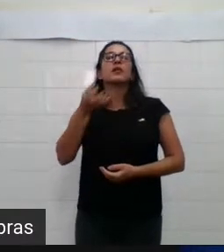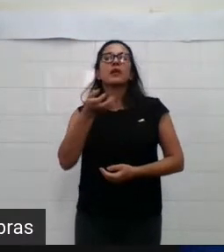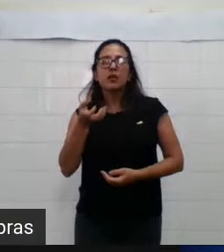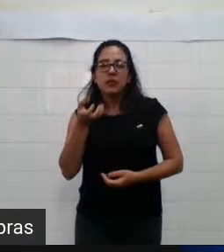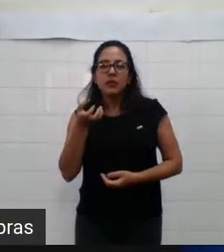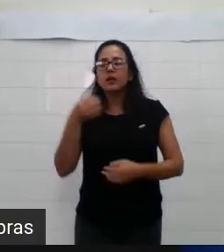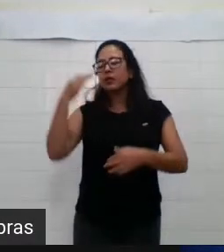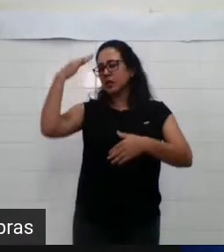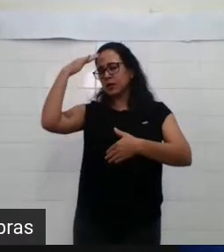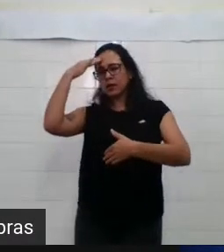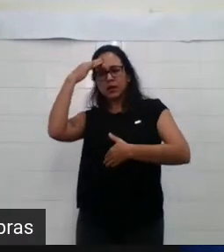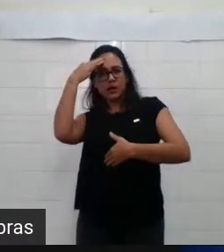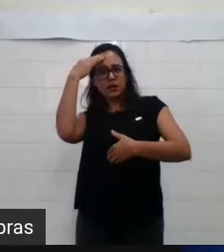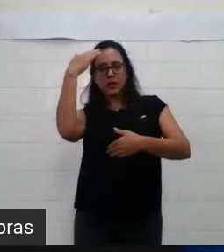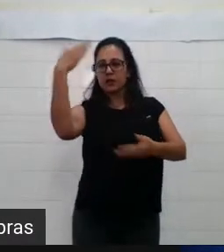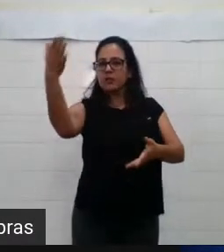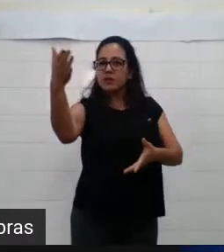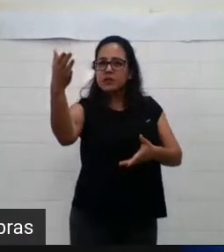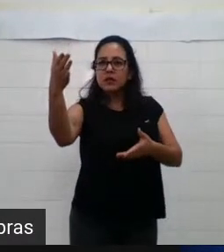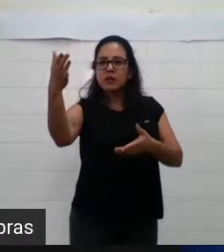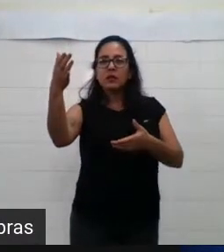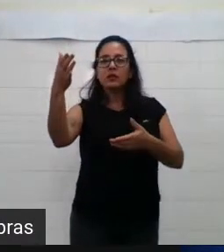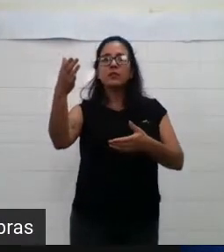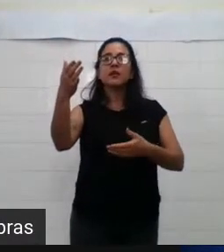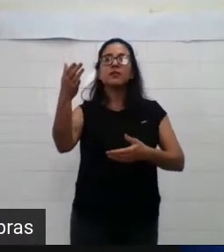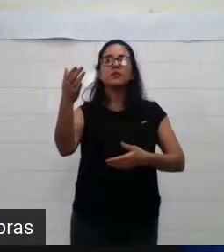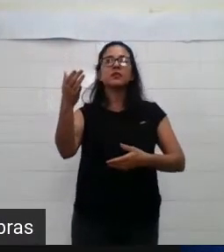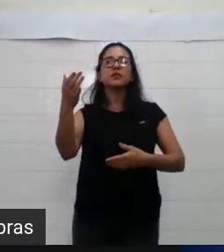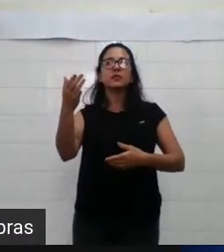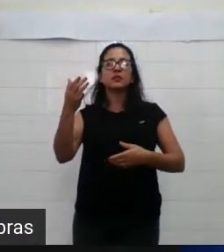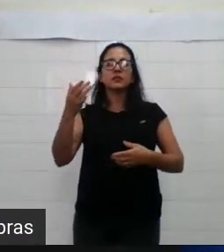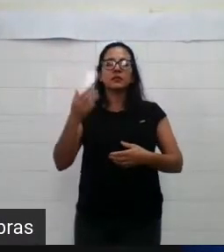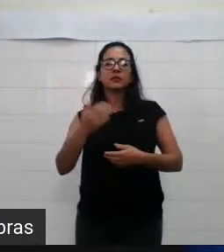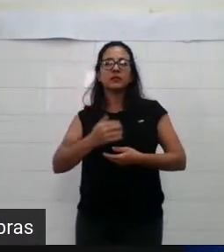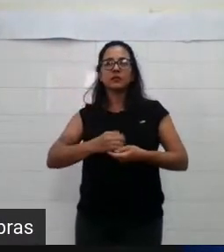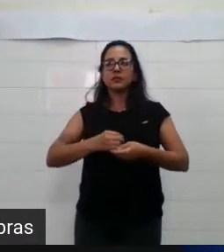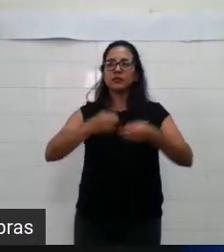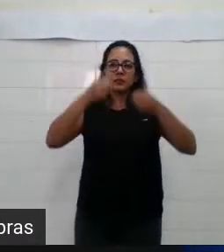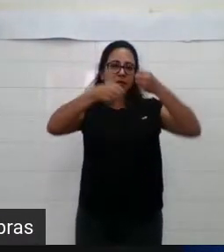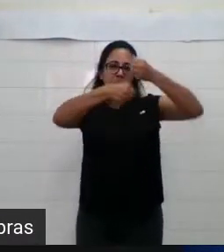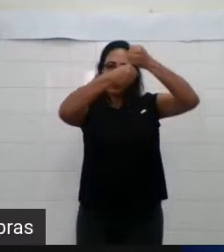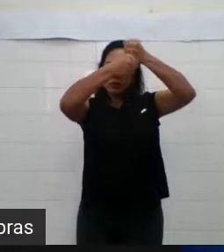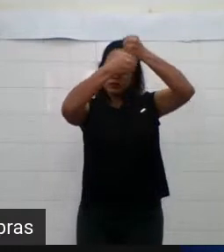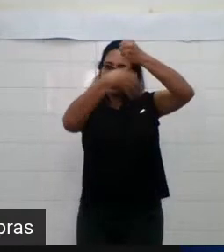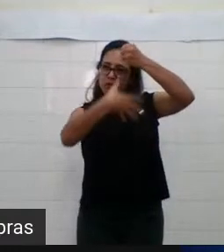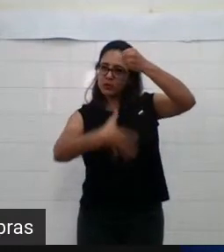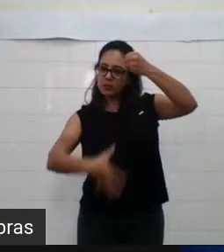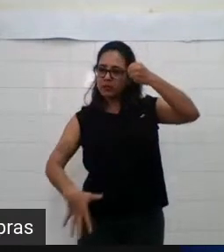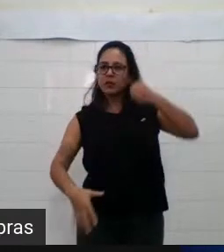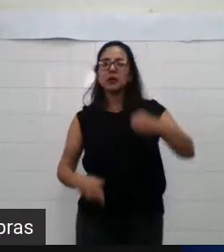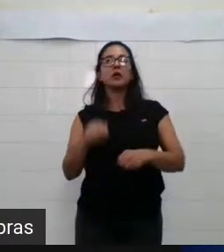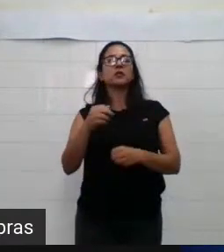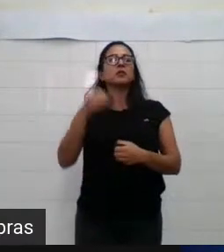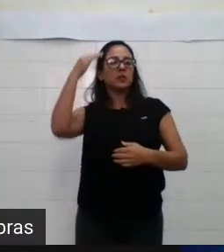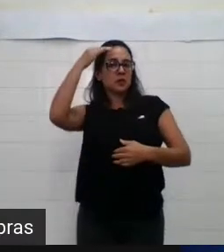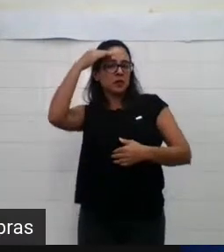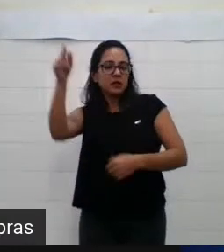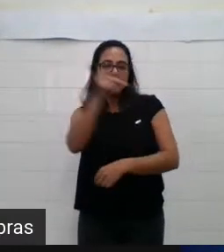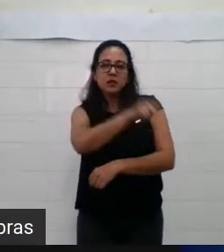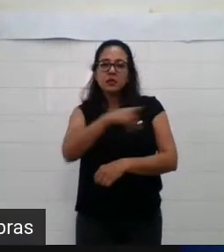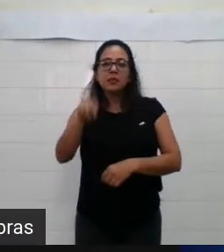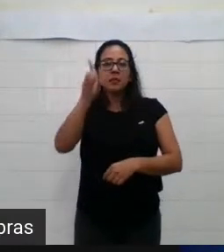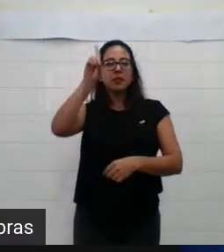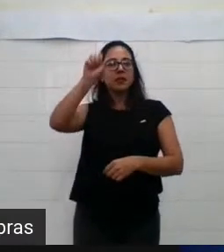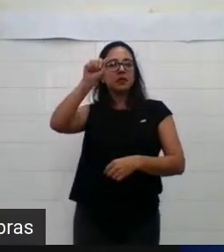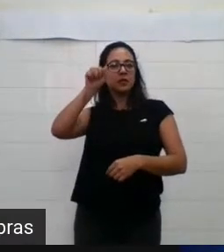para agradecer alguns comentários, né? Agradecer a nossa pedagoga, Deise Vespasiano, hoje